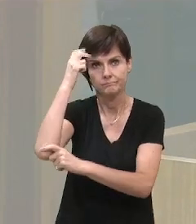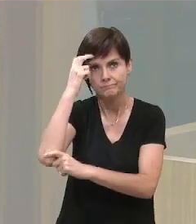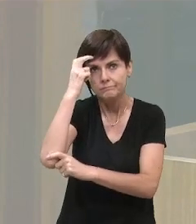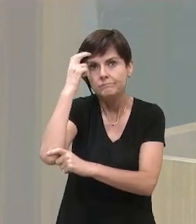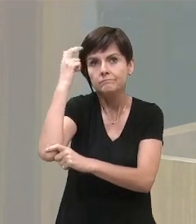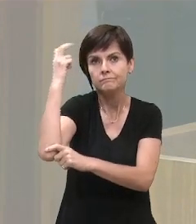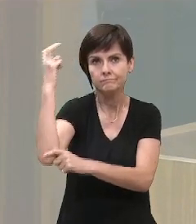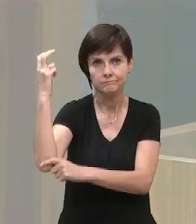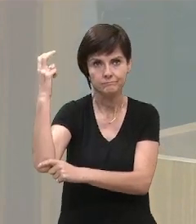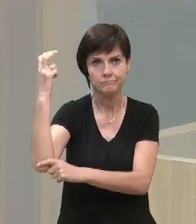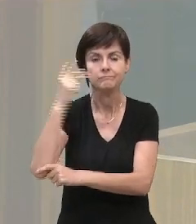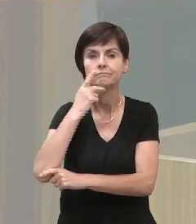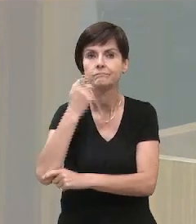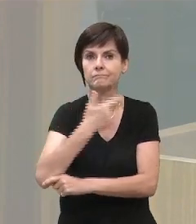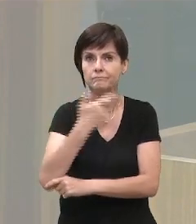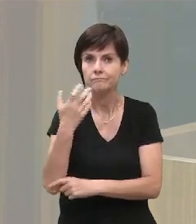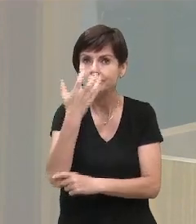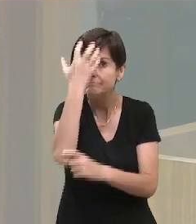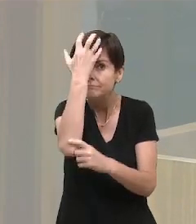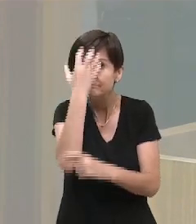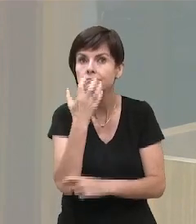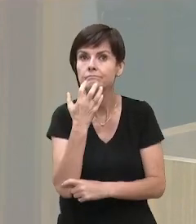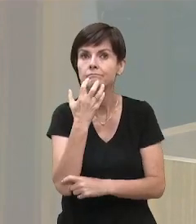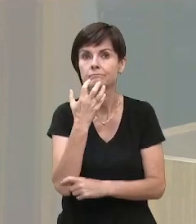as coisas sérias. Em